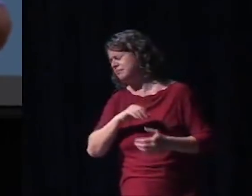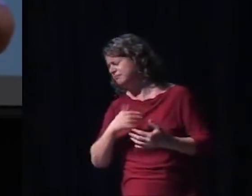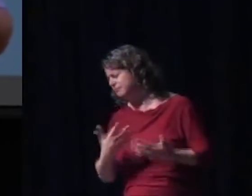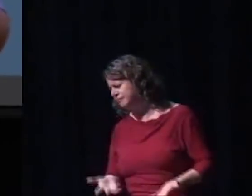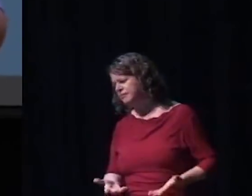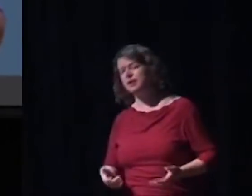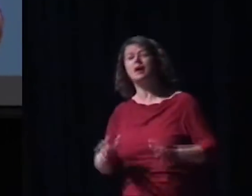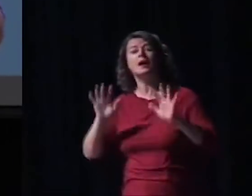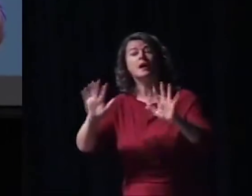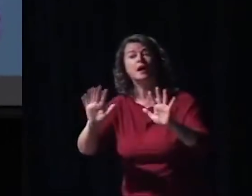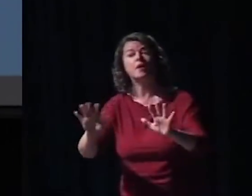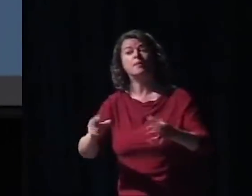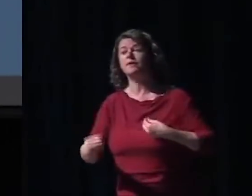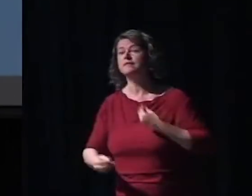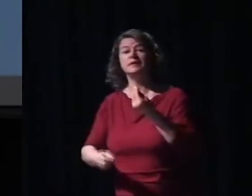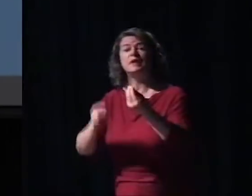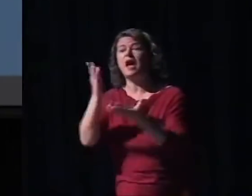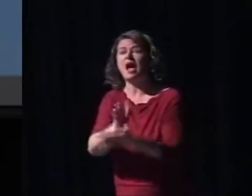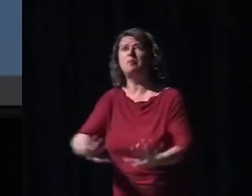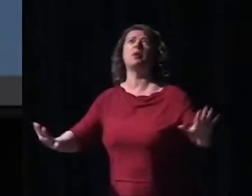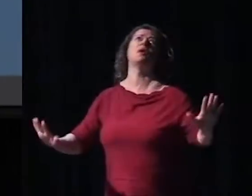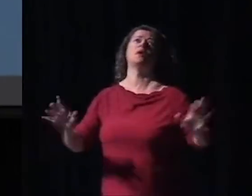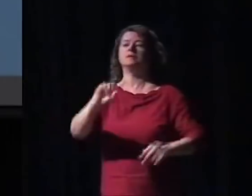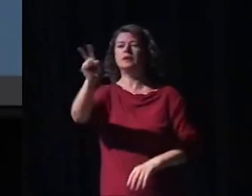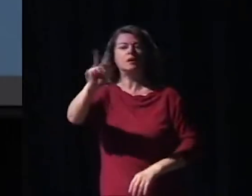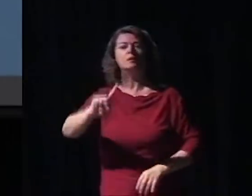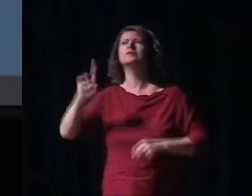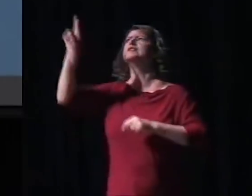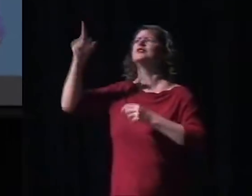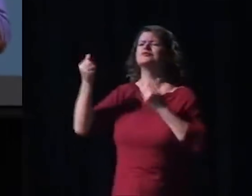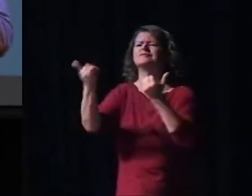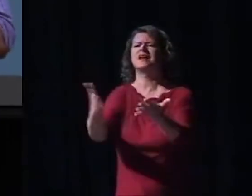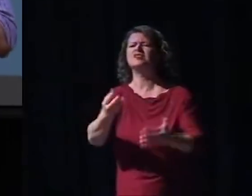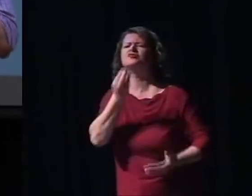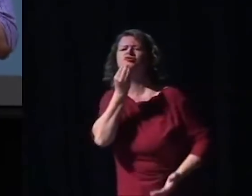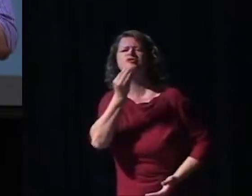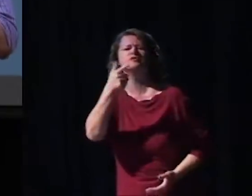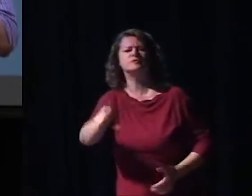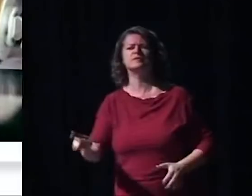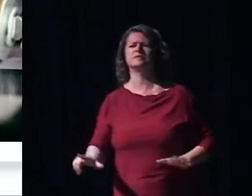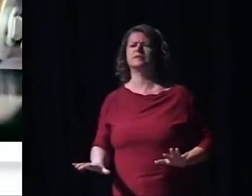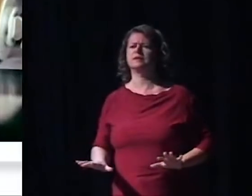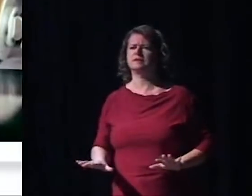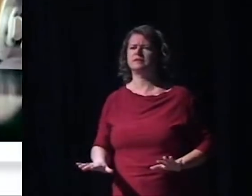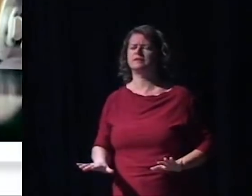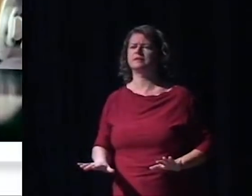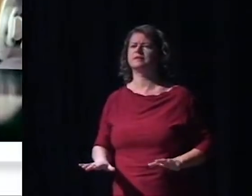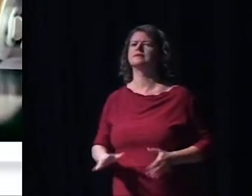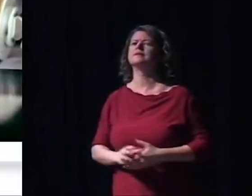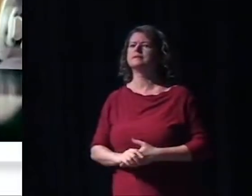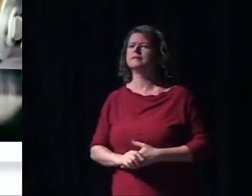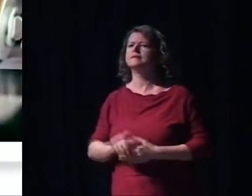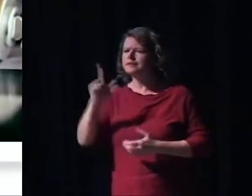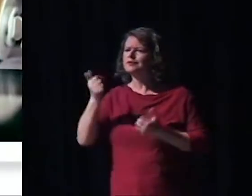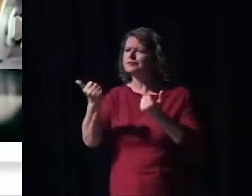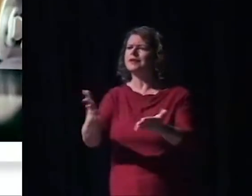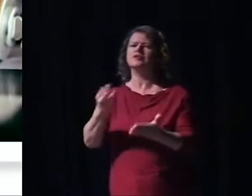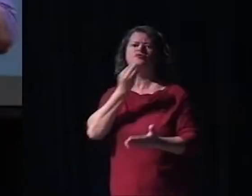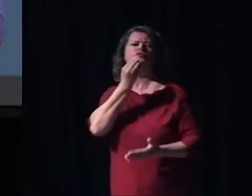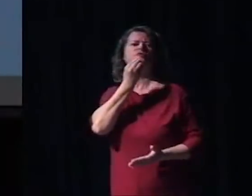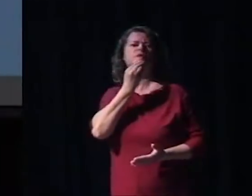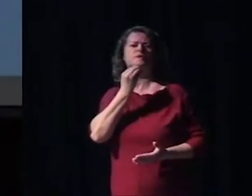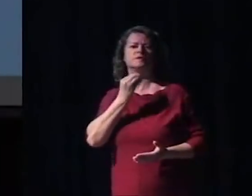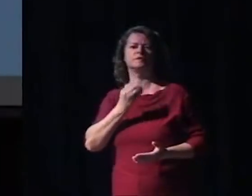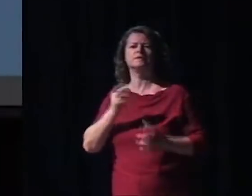que a tua vida acabou. O nosso Deus é um Deus de recomeços. Mas logo o cabelo da sua cabeça começou a crescer de